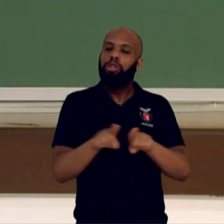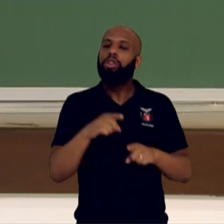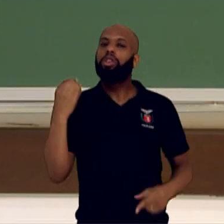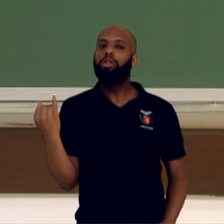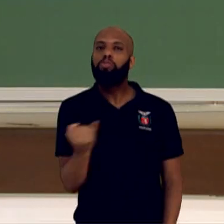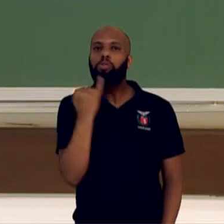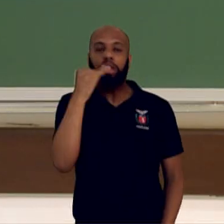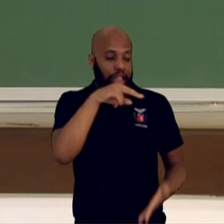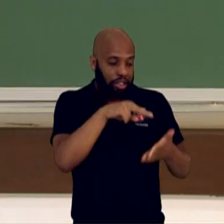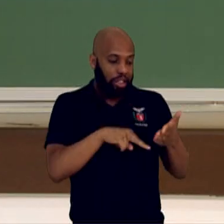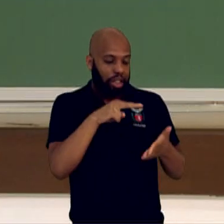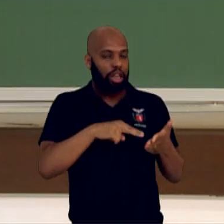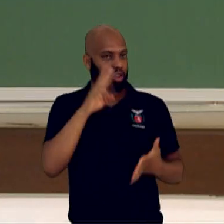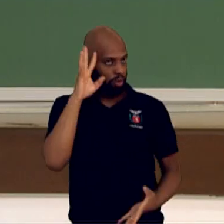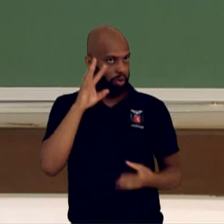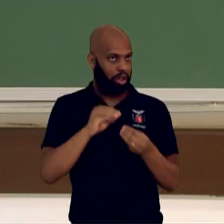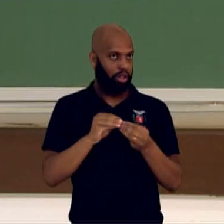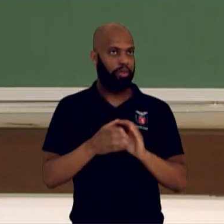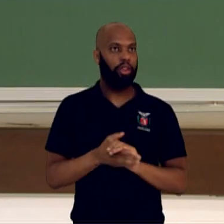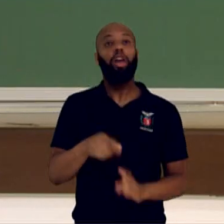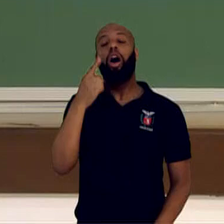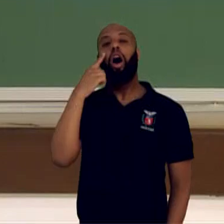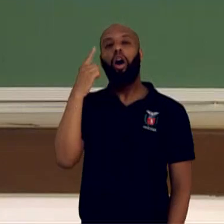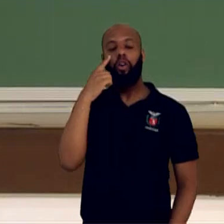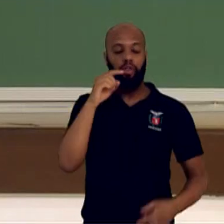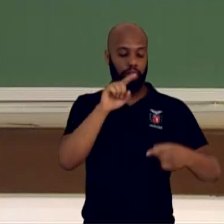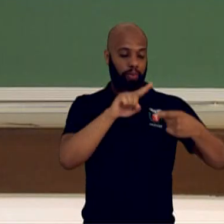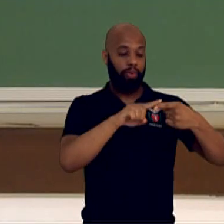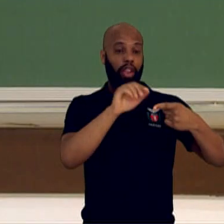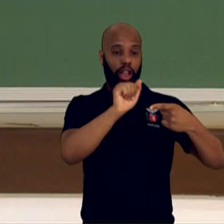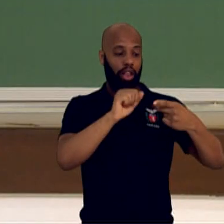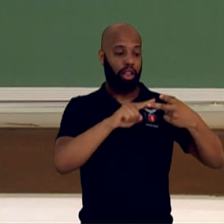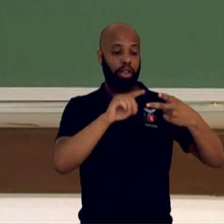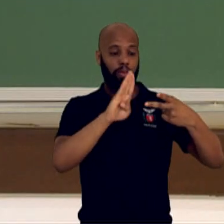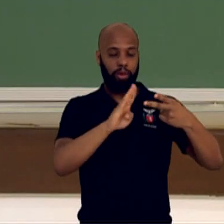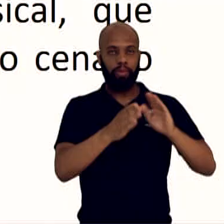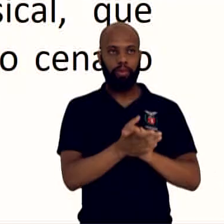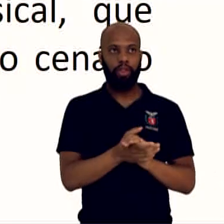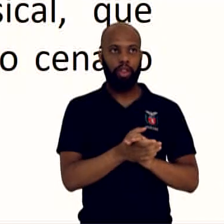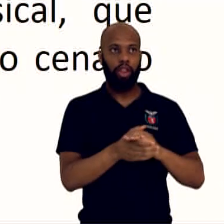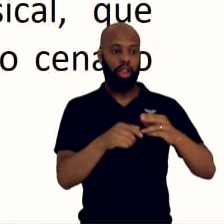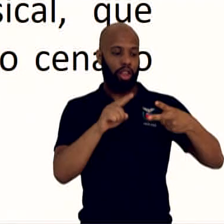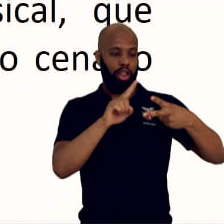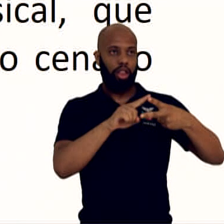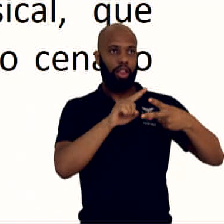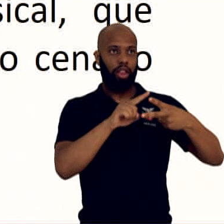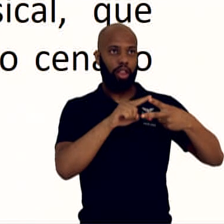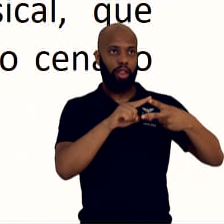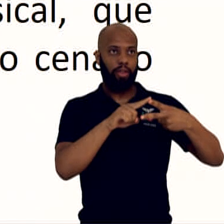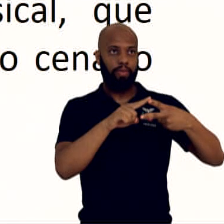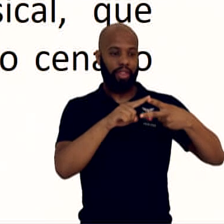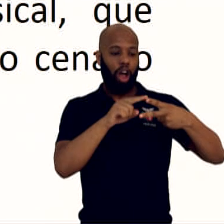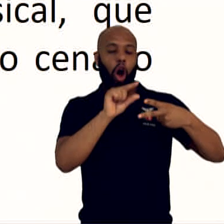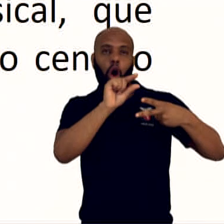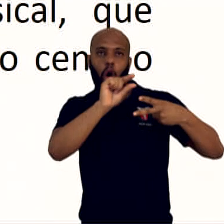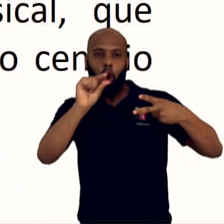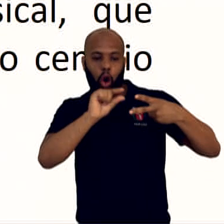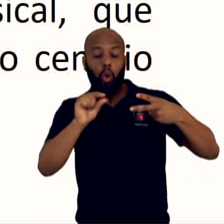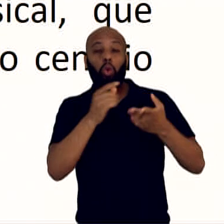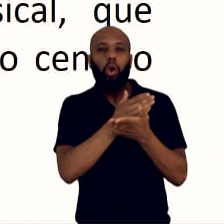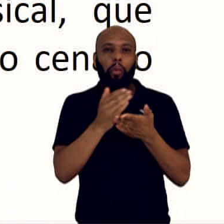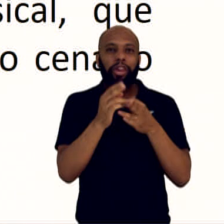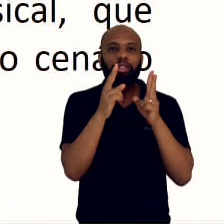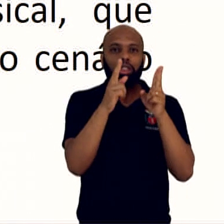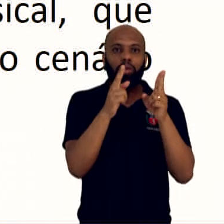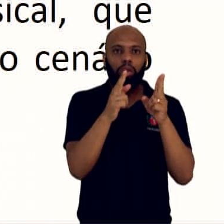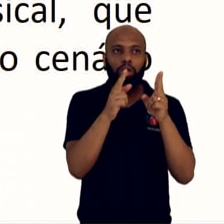olhem, eu vou voltar aqui um pouquinho, olhem as duas afirmações. A primeira afirmação aqui, essa parte de cima aqui, ó, está igualzinha, né?